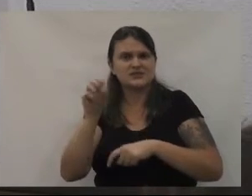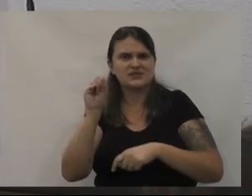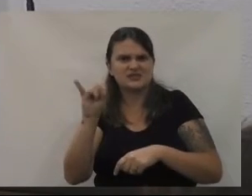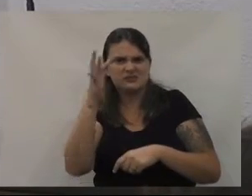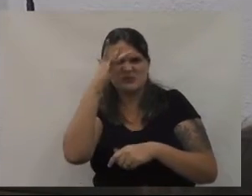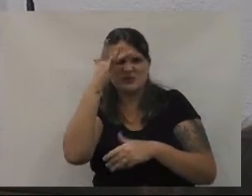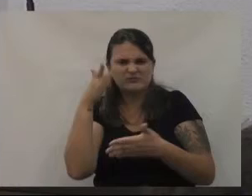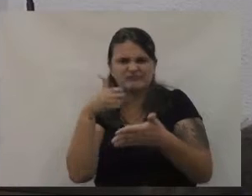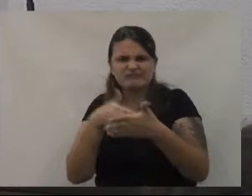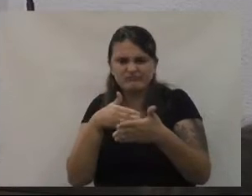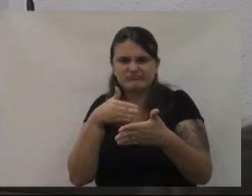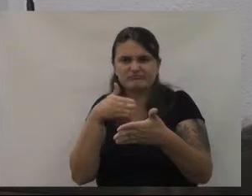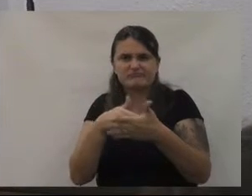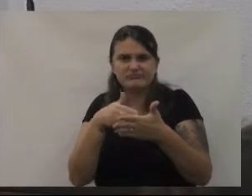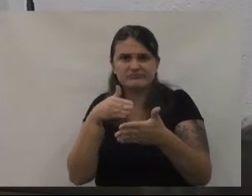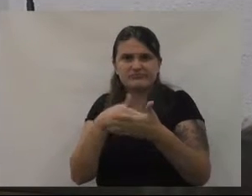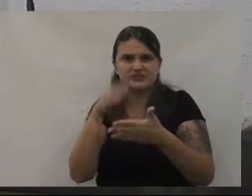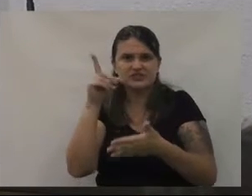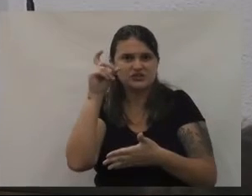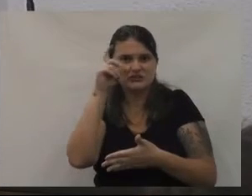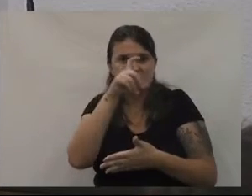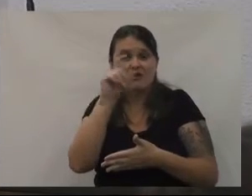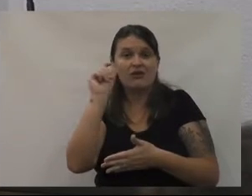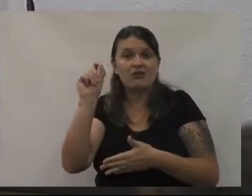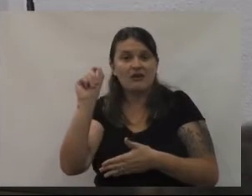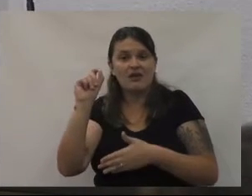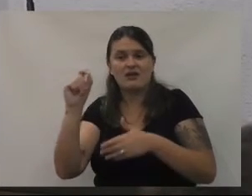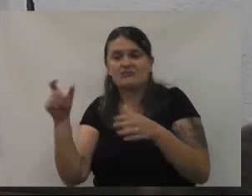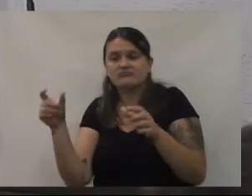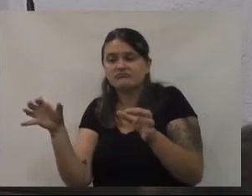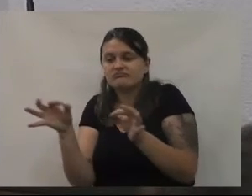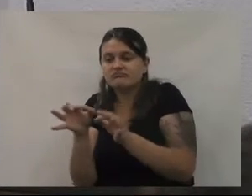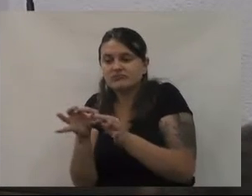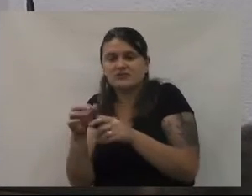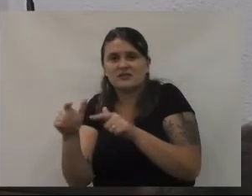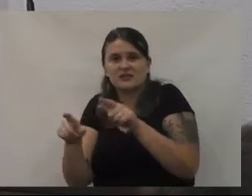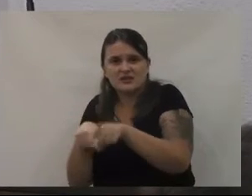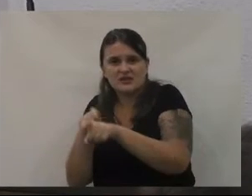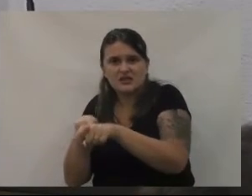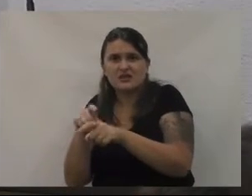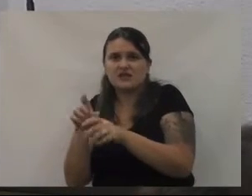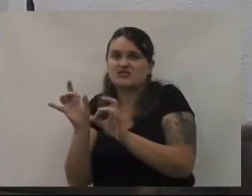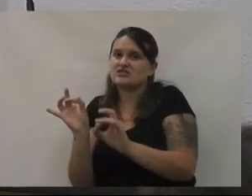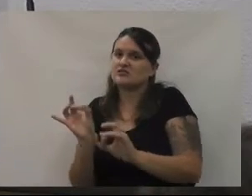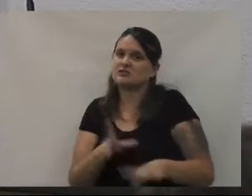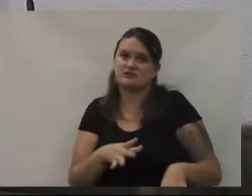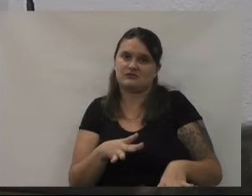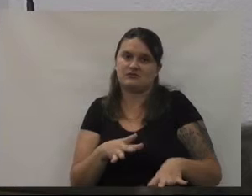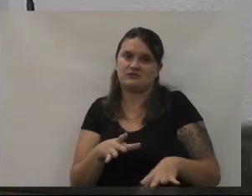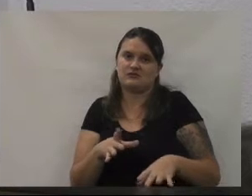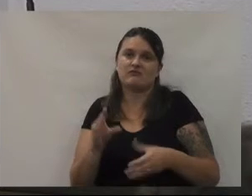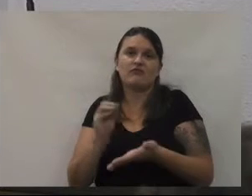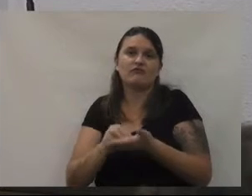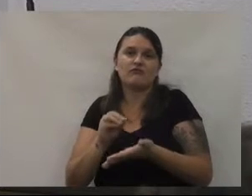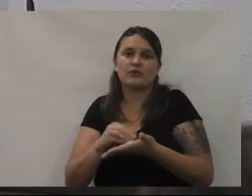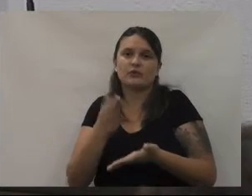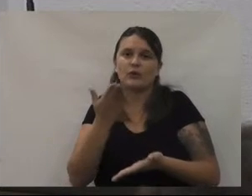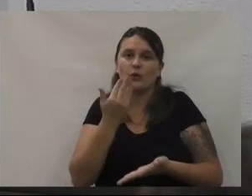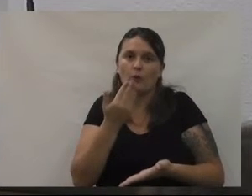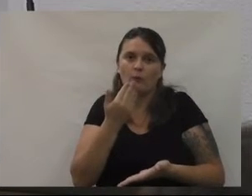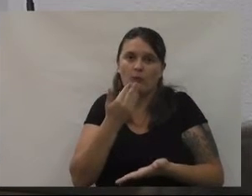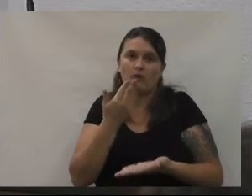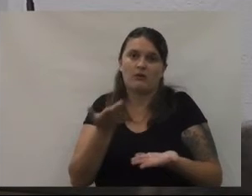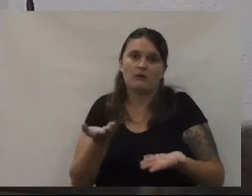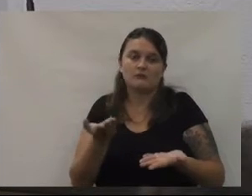criar empecilho, daqui a pouco, aquele que tem a sua pequena propriedade, começa a deixar o meio rural e daqui a pouco vai começar a faltar comida na nossa